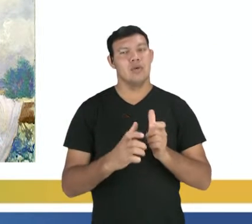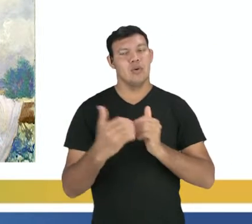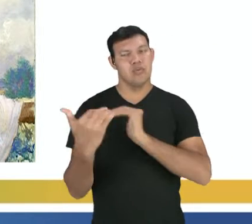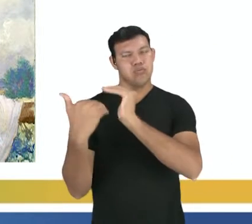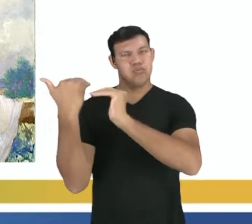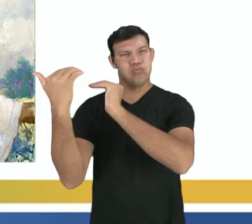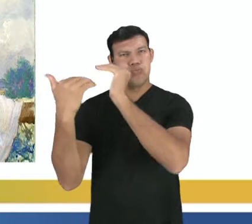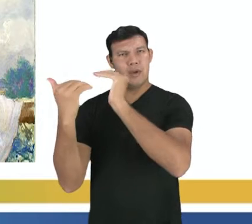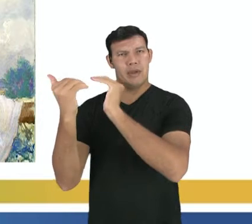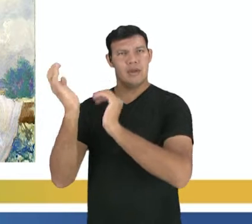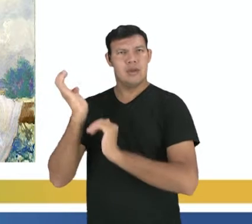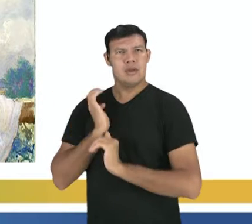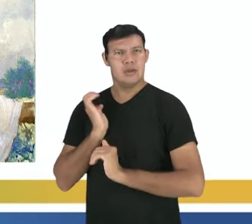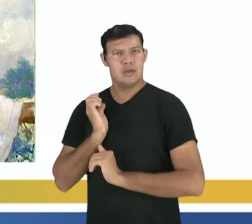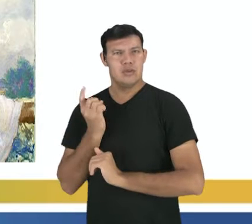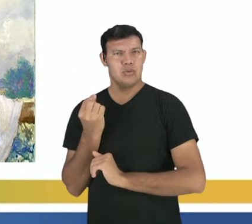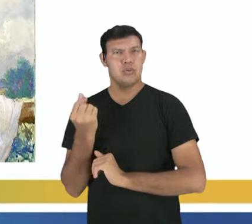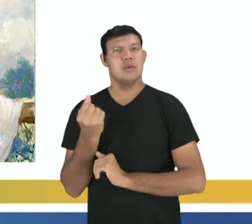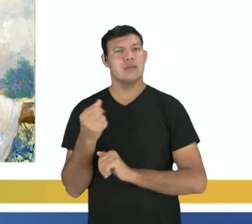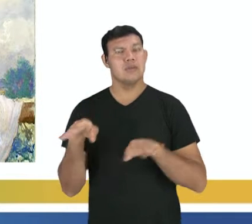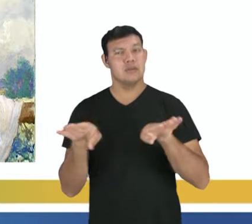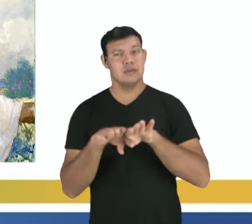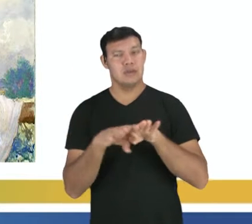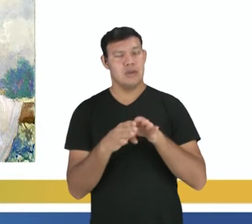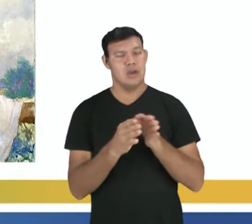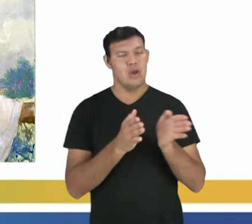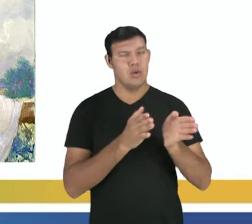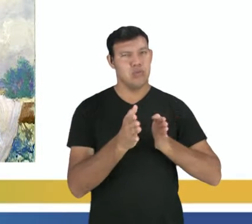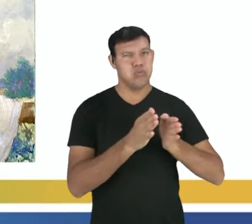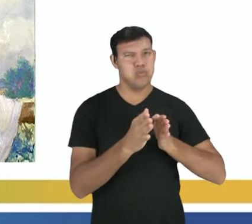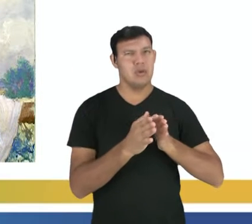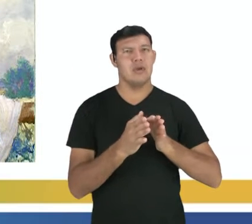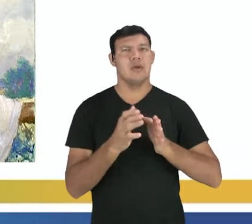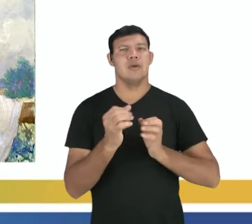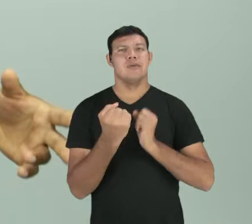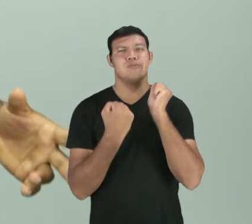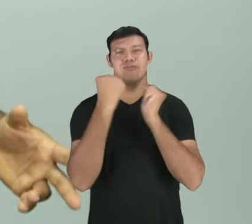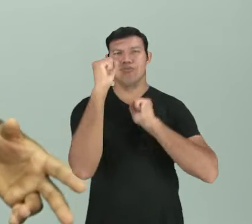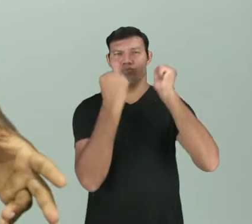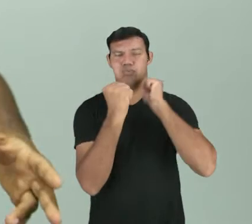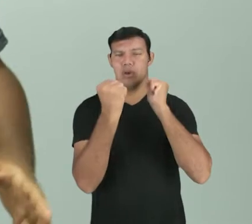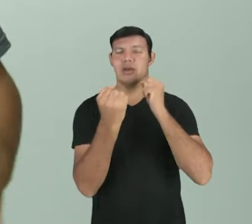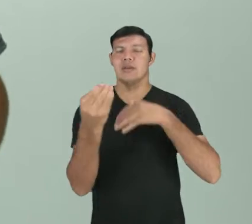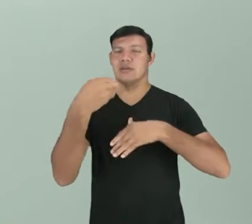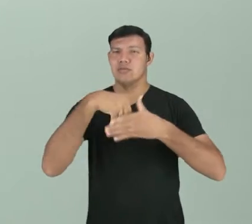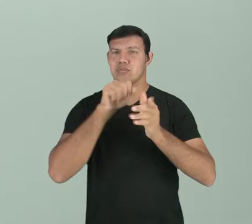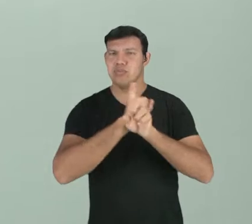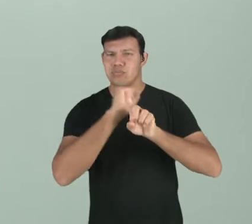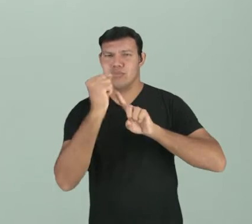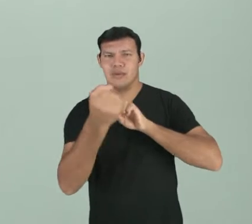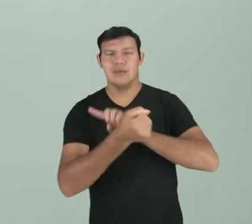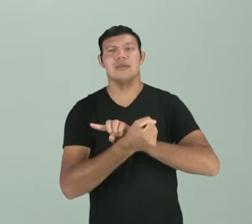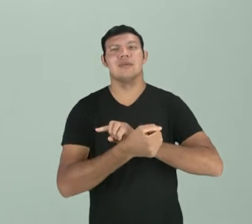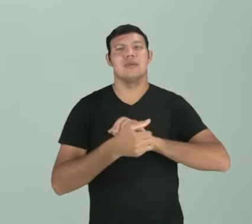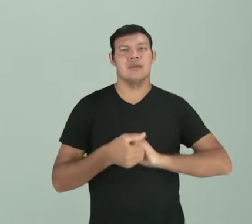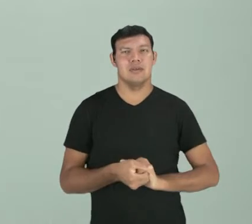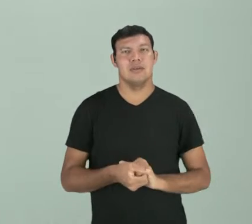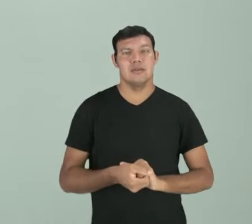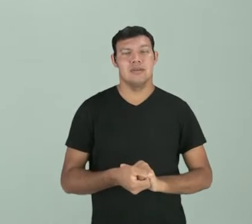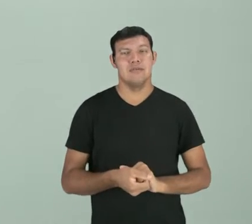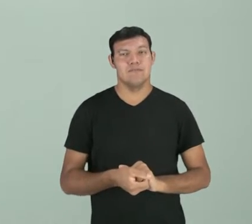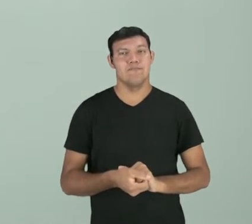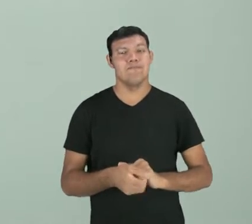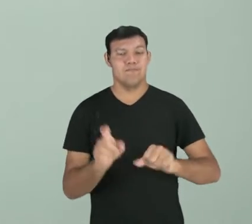burguesia e o processo de industrialização. Então foi todo um fervor dentro da sociedade. E aí, no meio